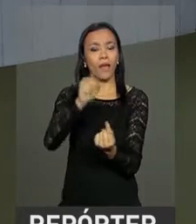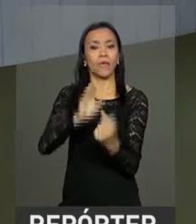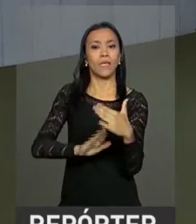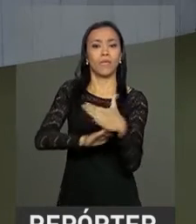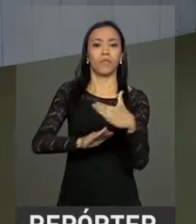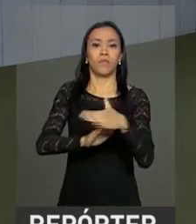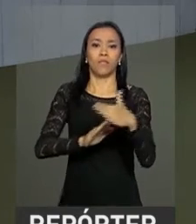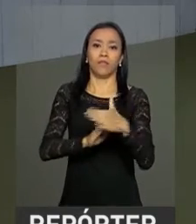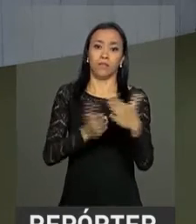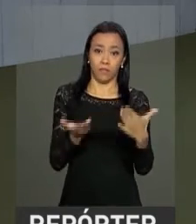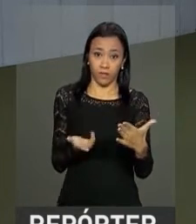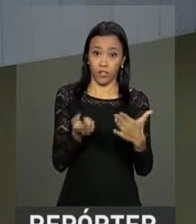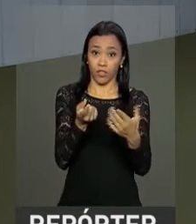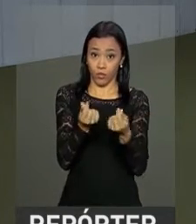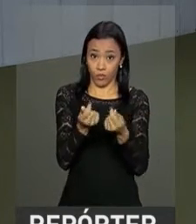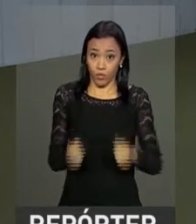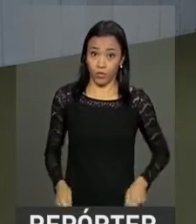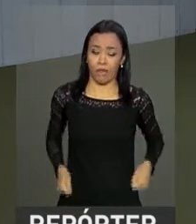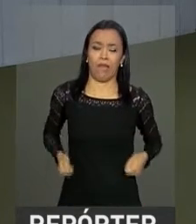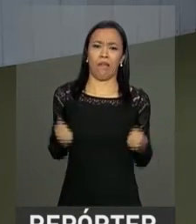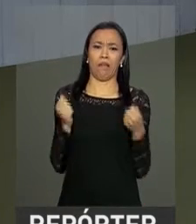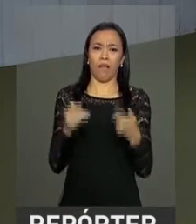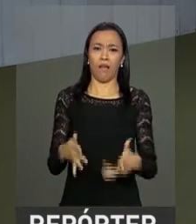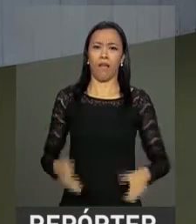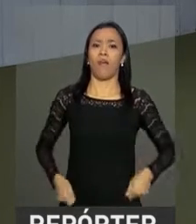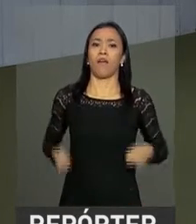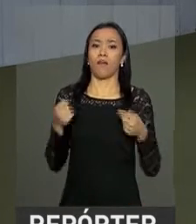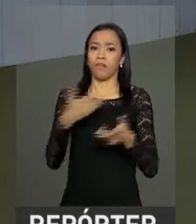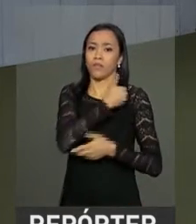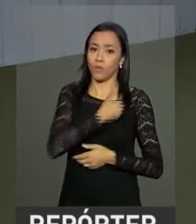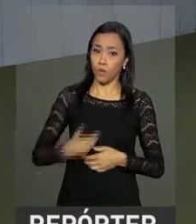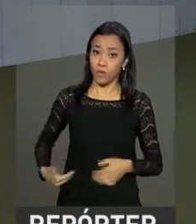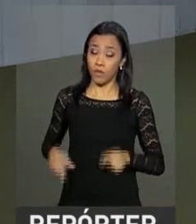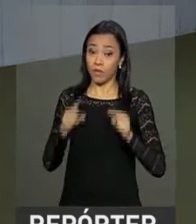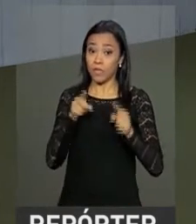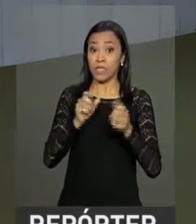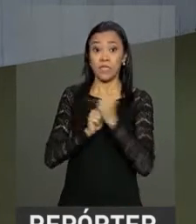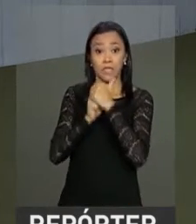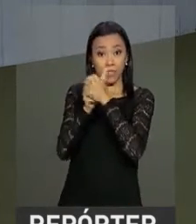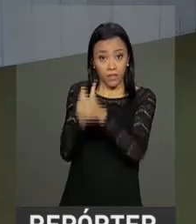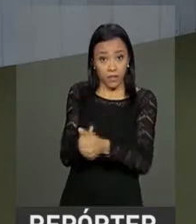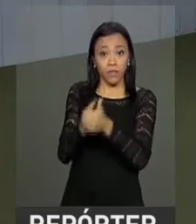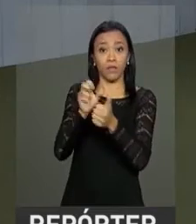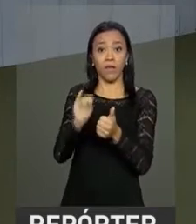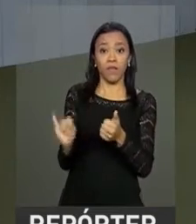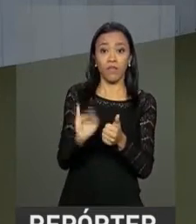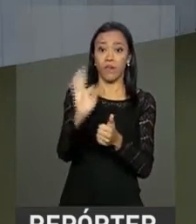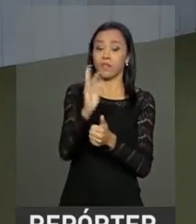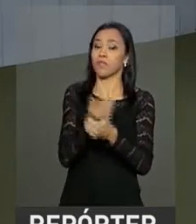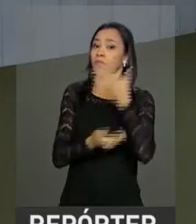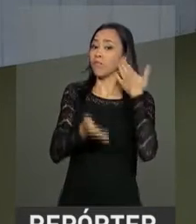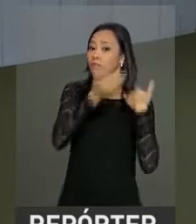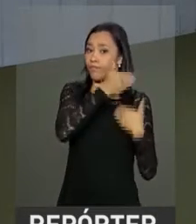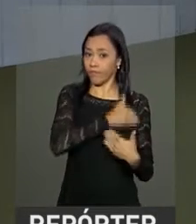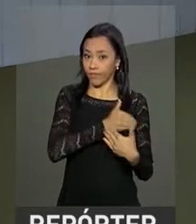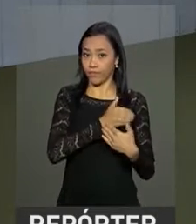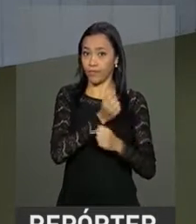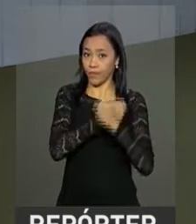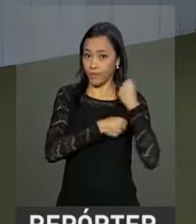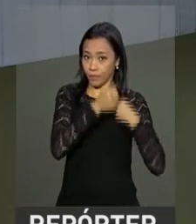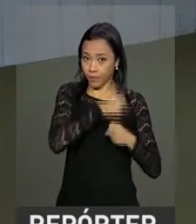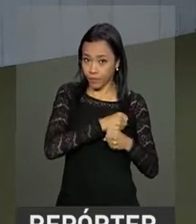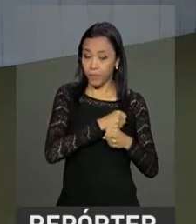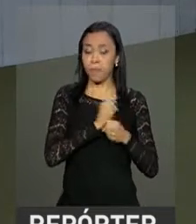um teto para o crescimento dos gastos públicos e os com base na inflação do ano anterior eles vão discutirem o que que